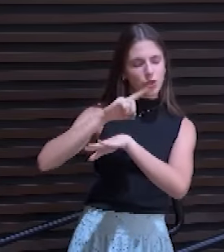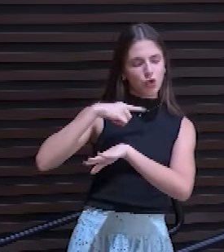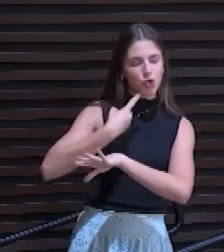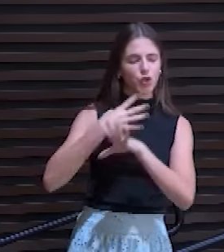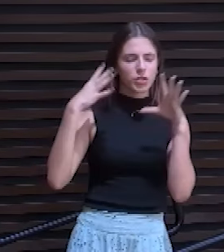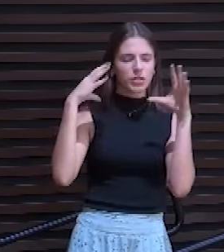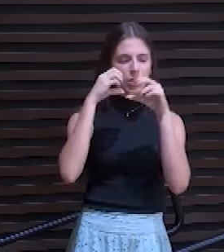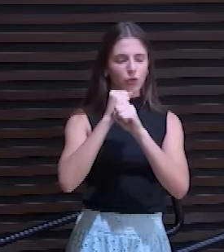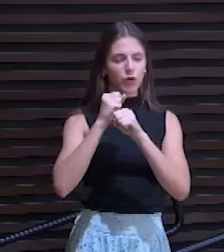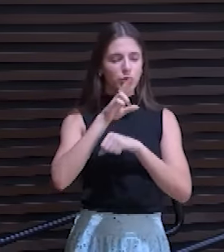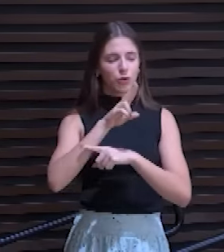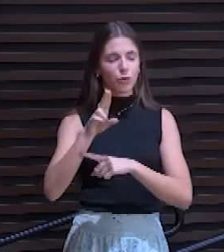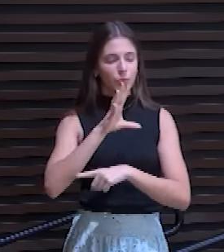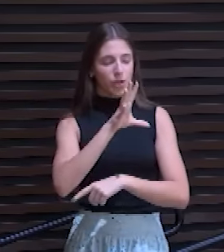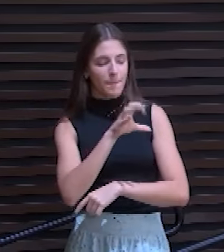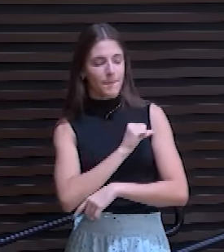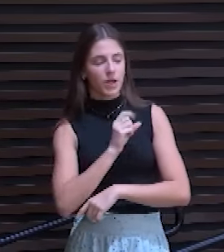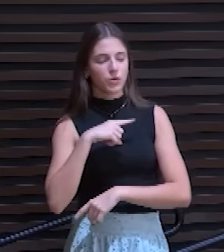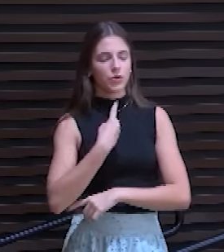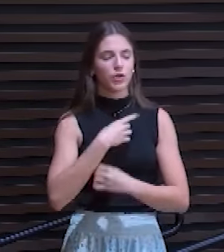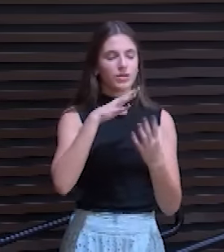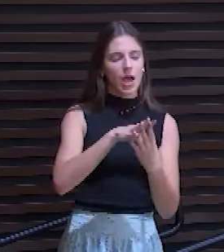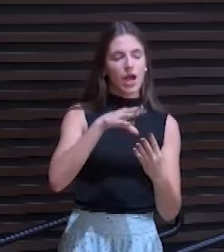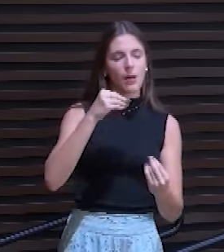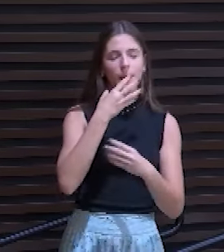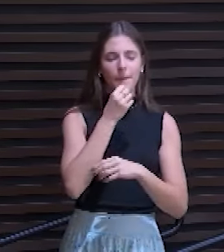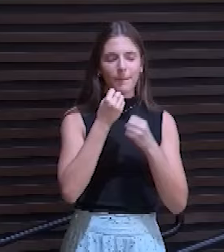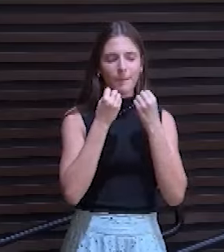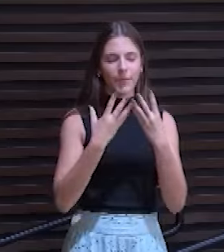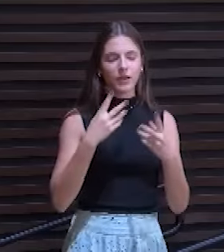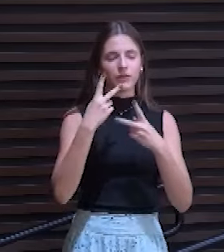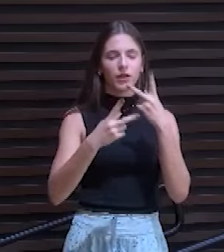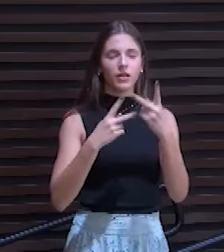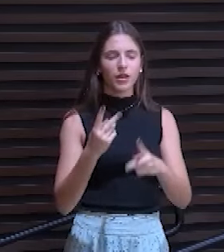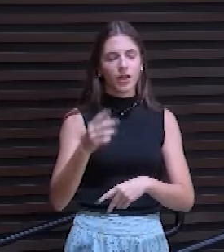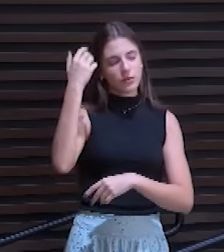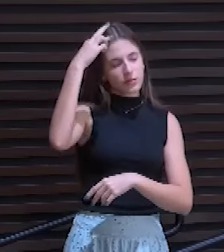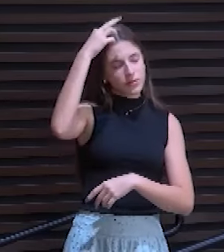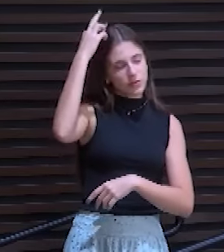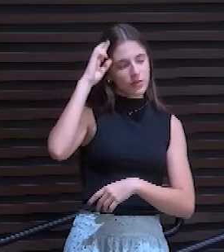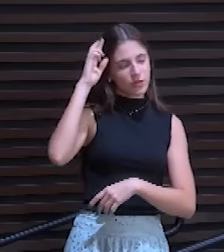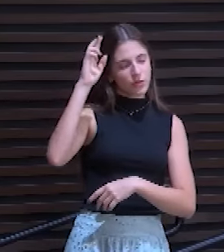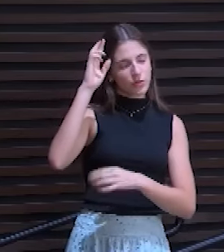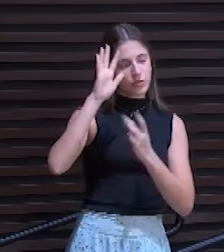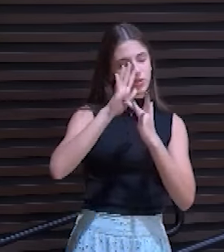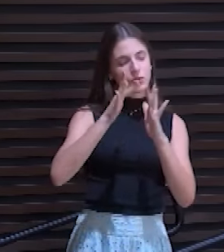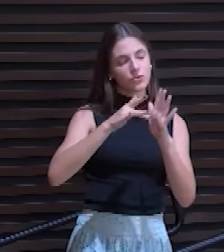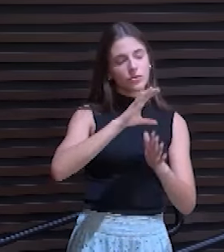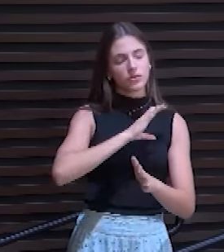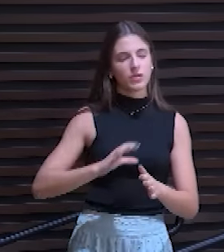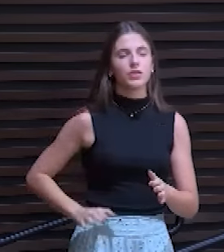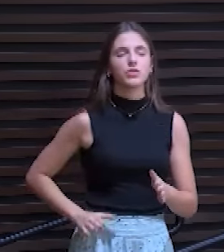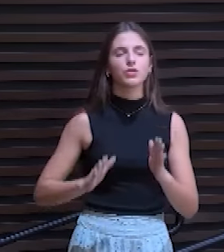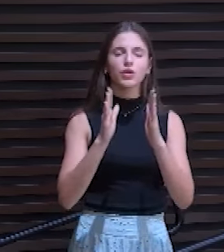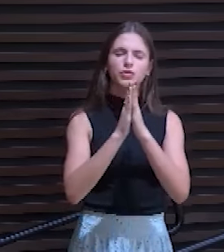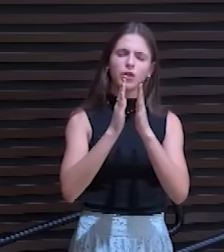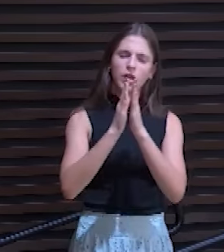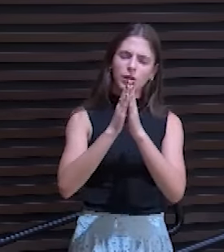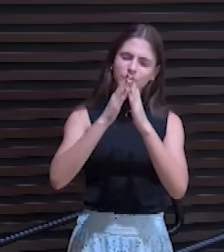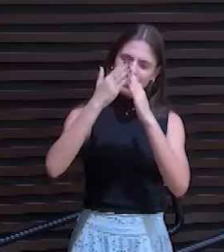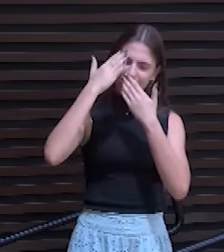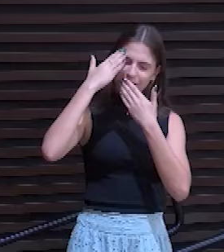da nossa alma, o nosso bendito Senhor Jesus Cristo, que nós oramos, agradecemos a Ti, sabendo que por causa